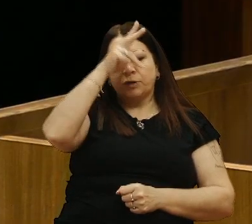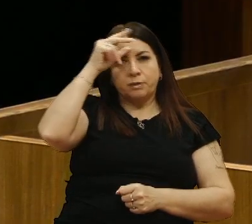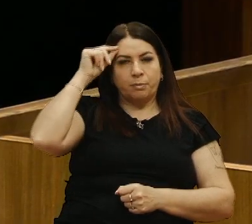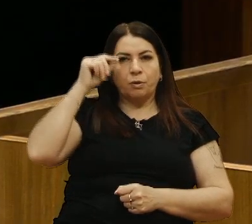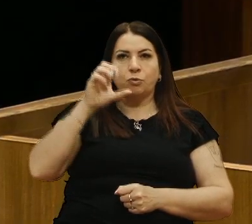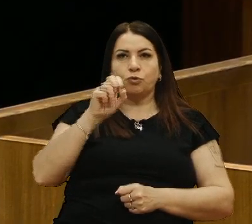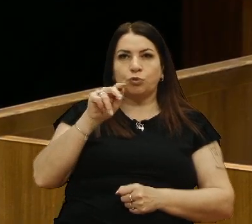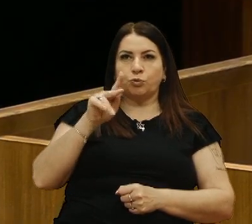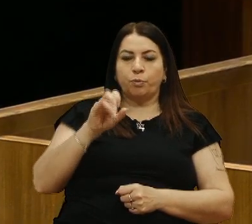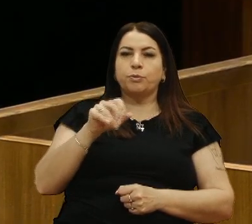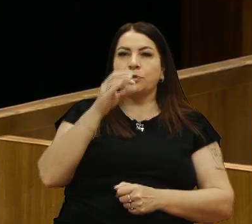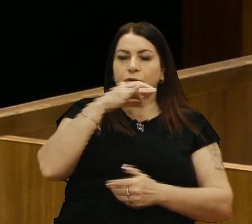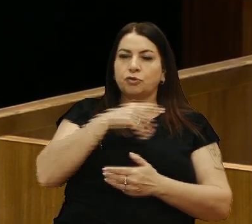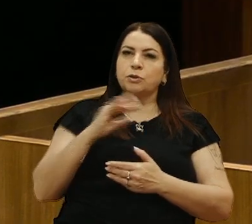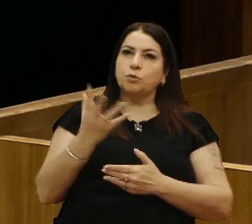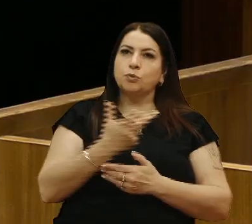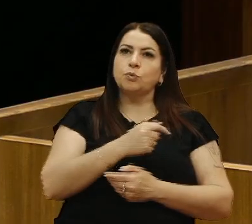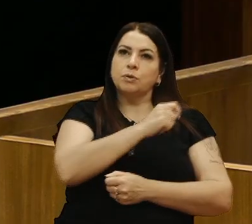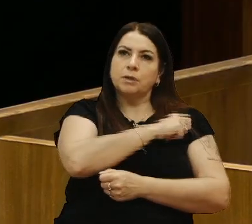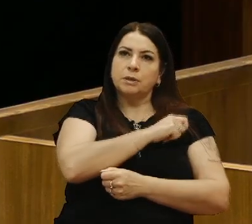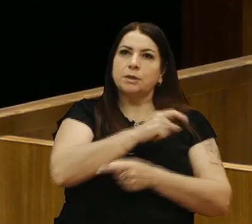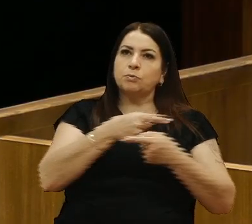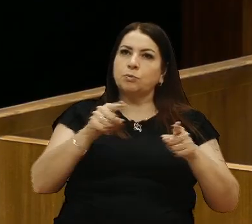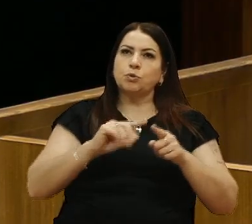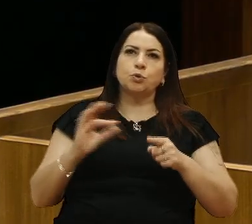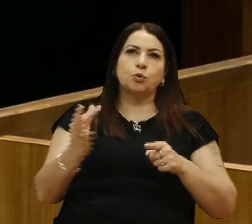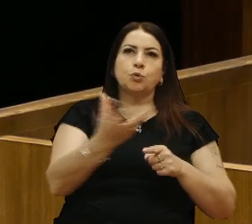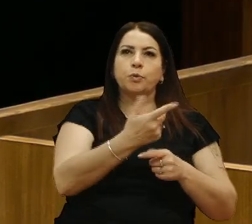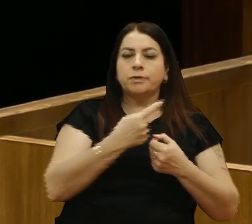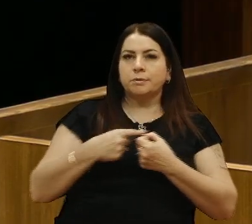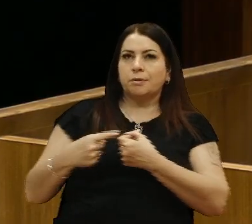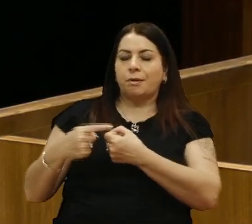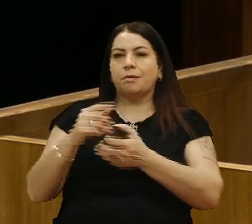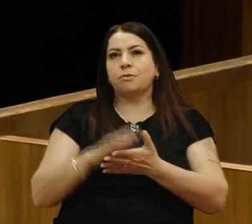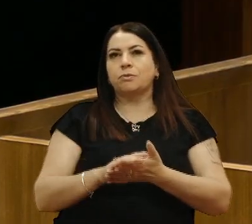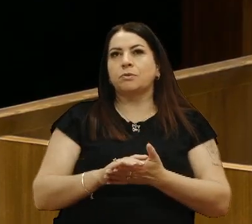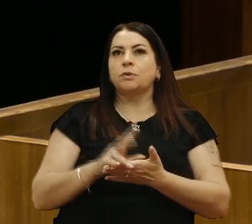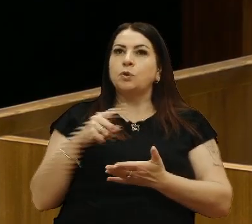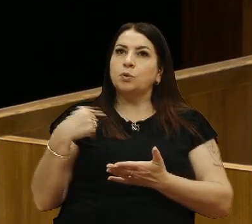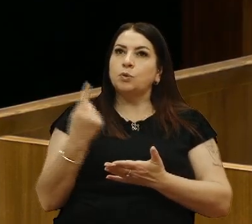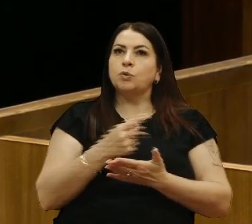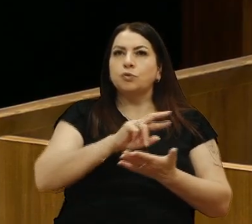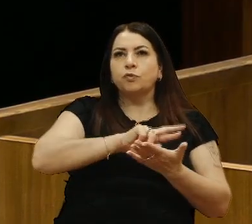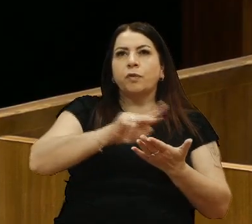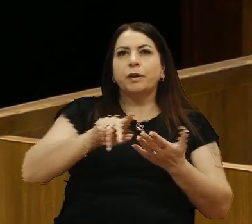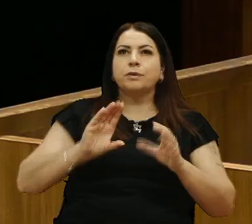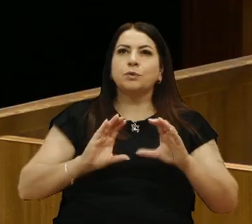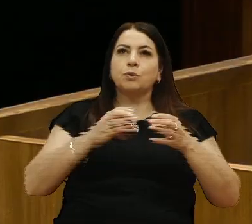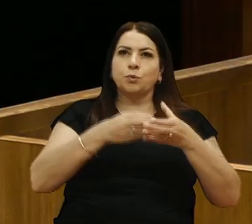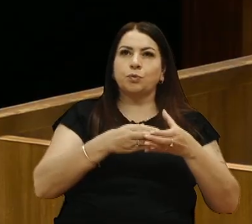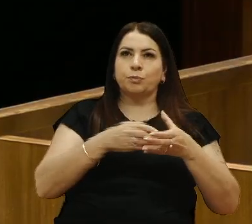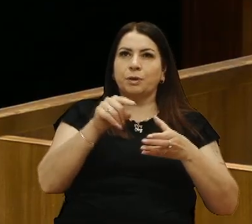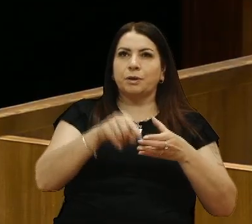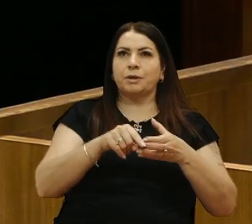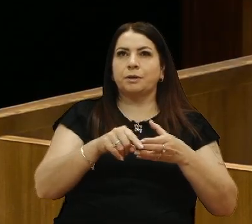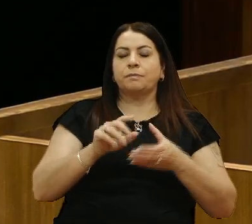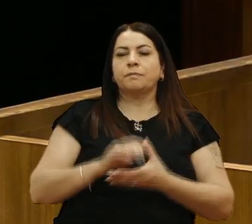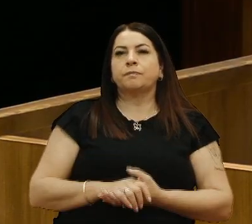Sul, atendendo a estudantes de música de todas as idades, e os nossos vários grupos de música de